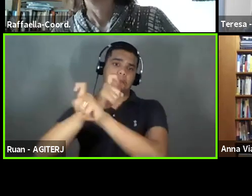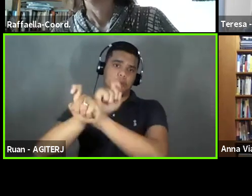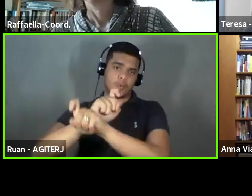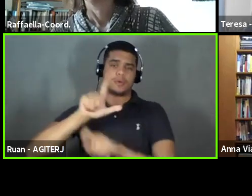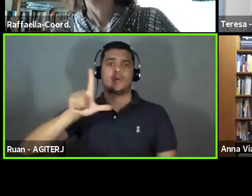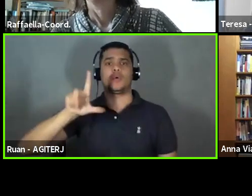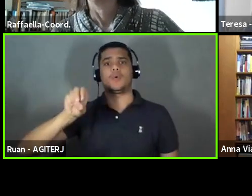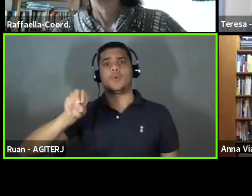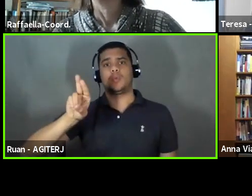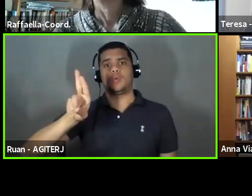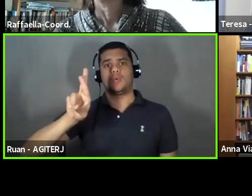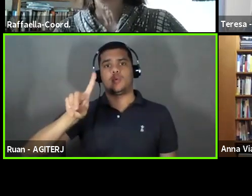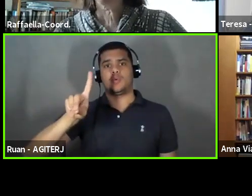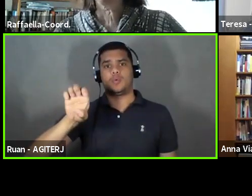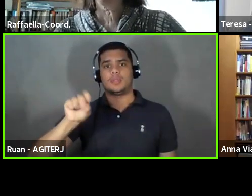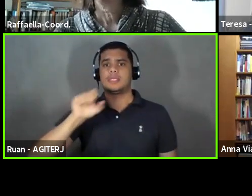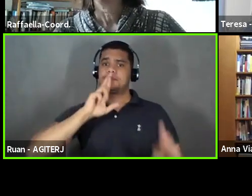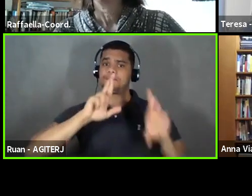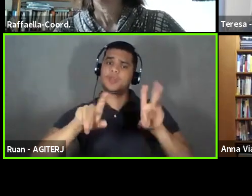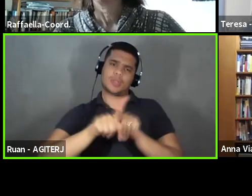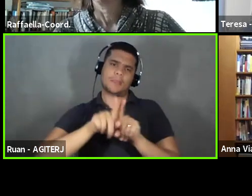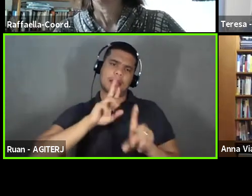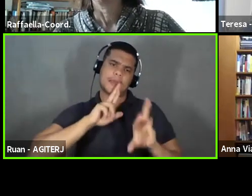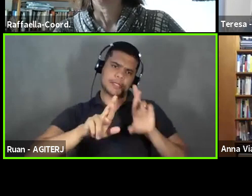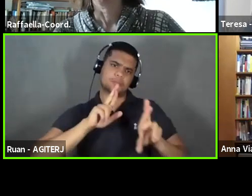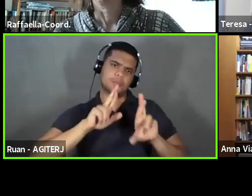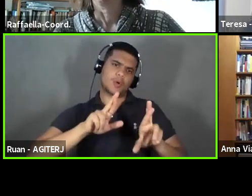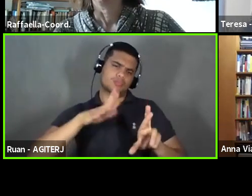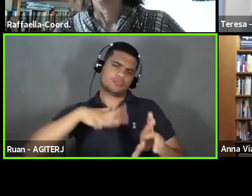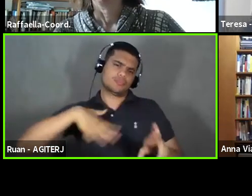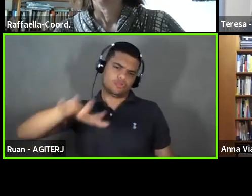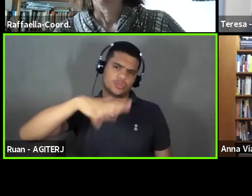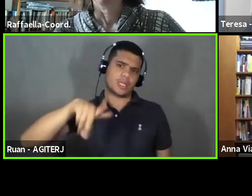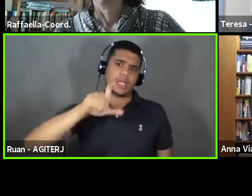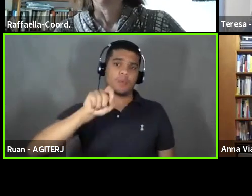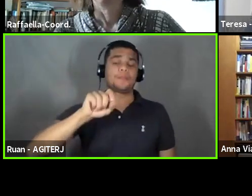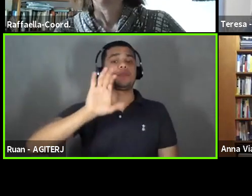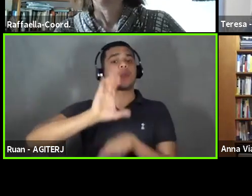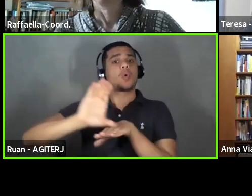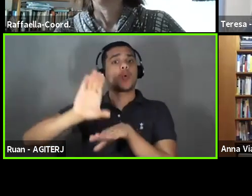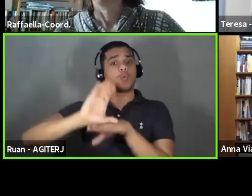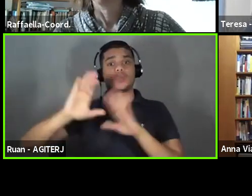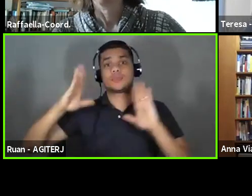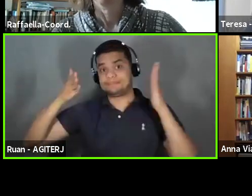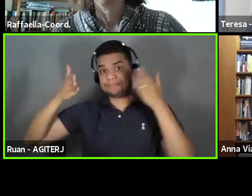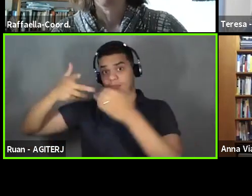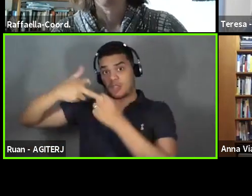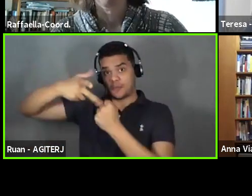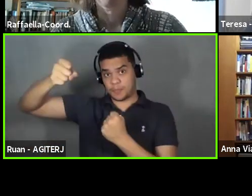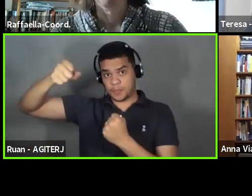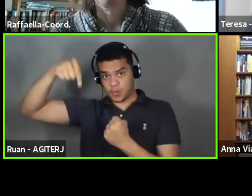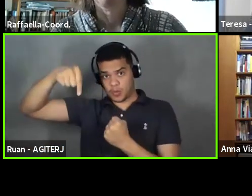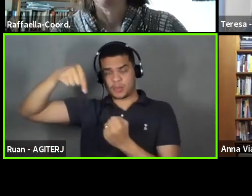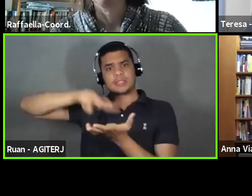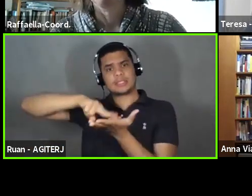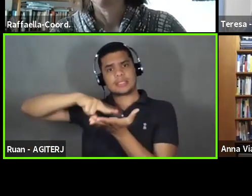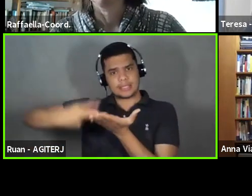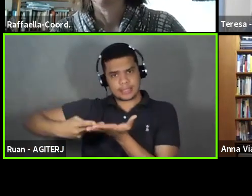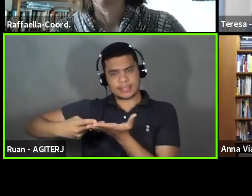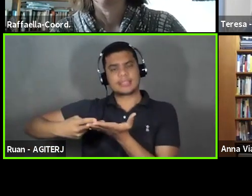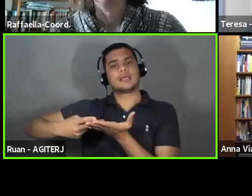foi respondendo, mas eu respondo também de forma mais geral. Os cursos de especialização em tradução e